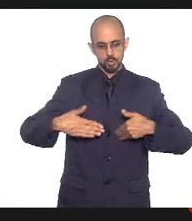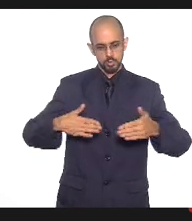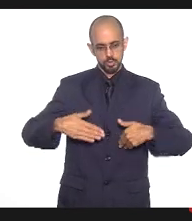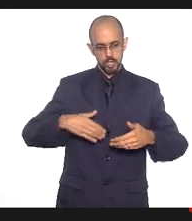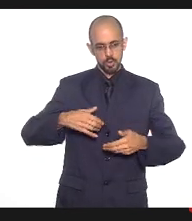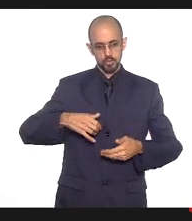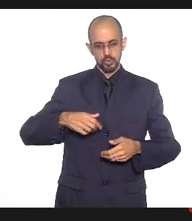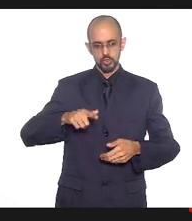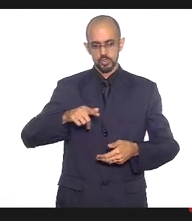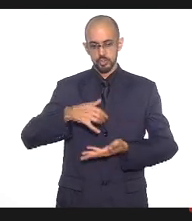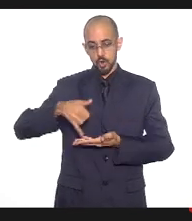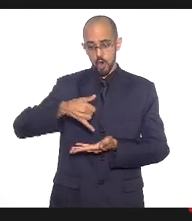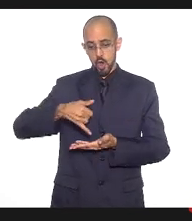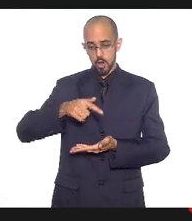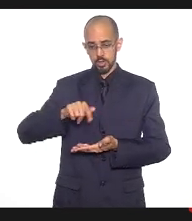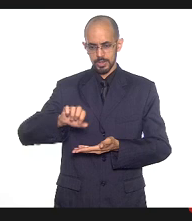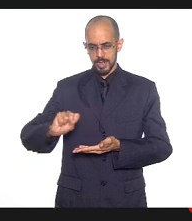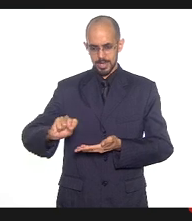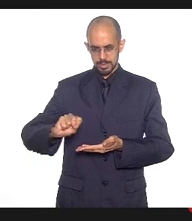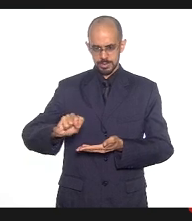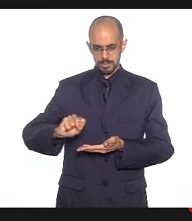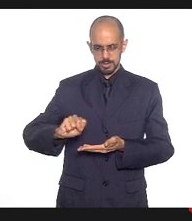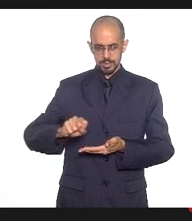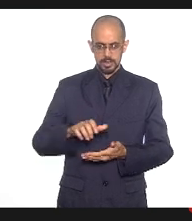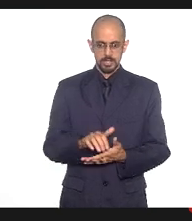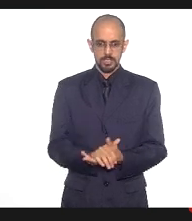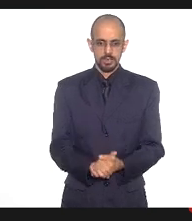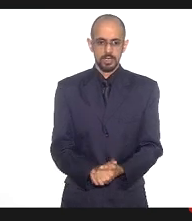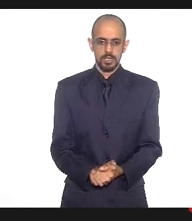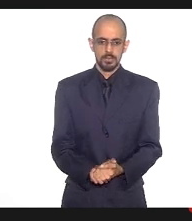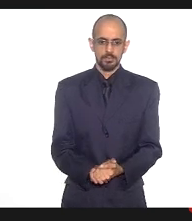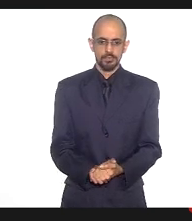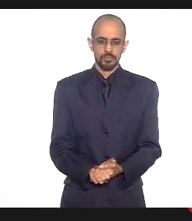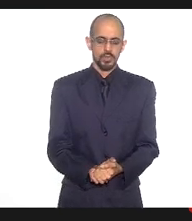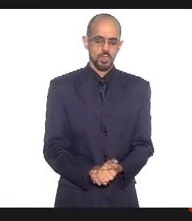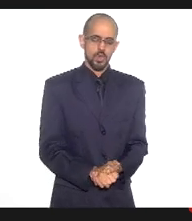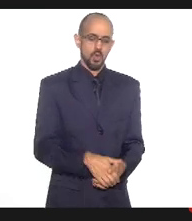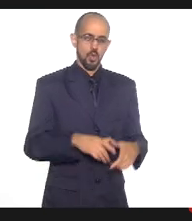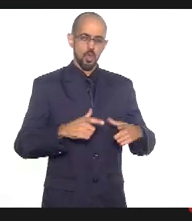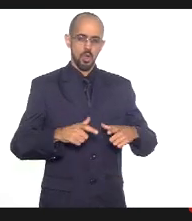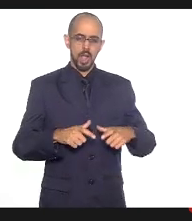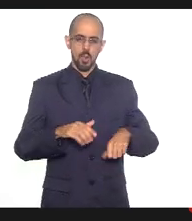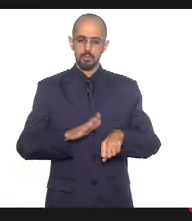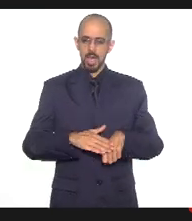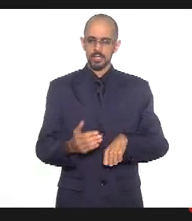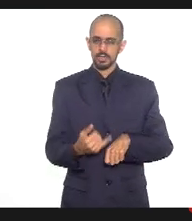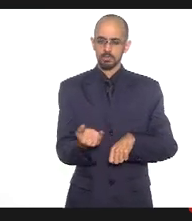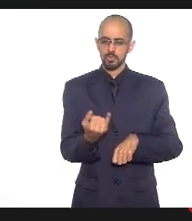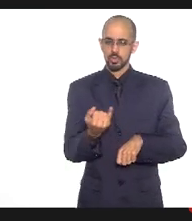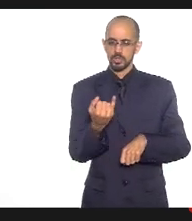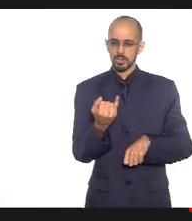Rio de Janeiro. Tá? Como é sabido por todos, né, o campo mais relevante é a participação